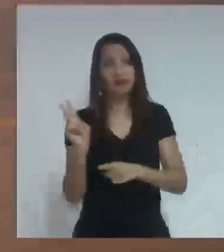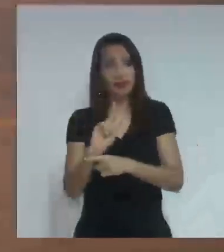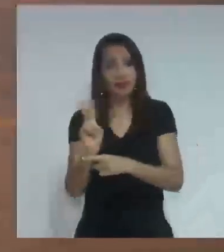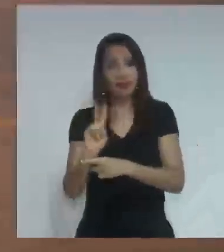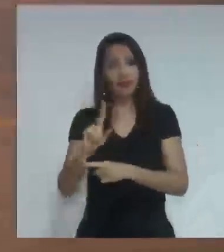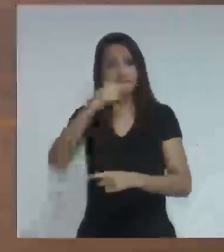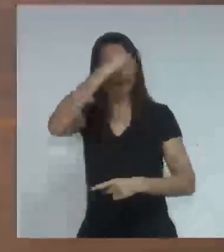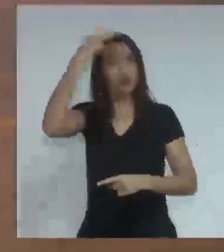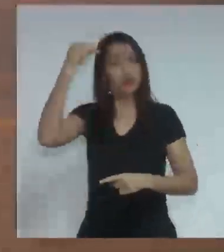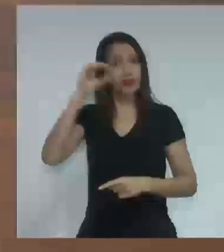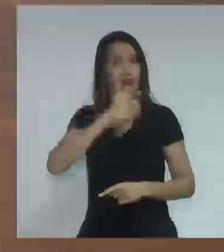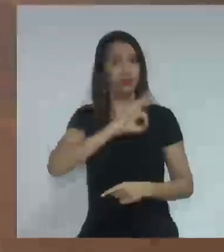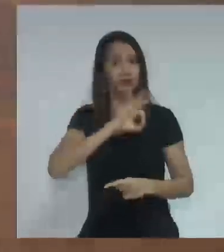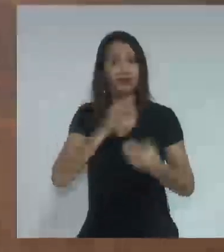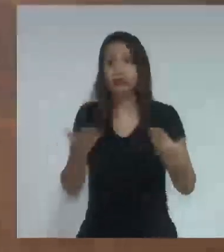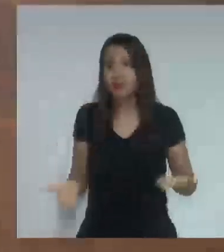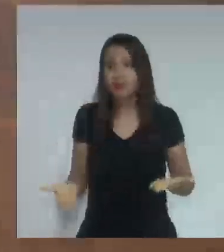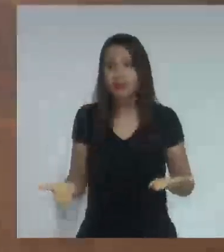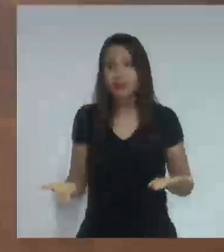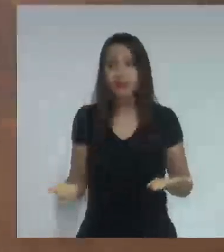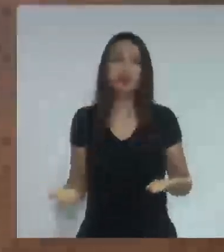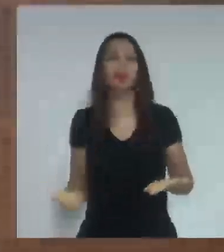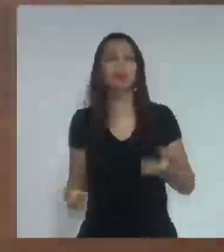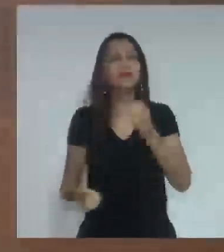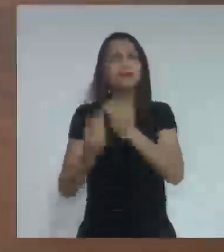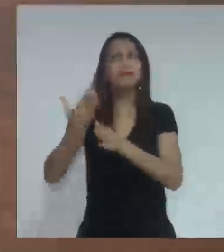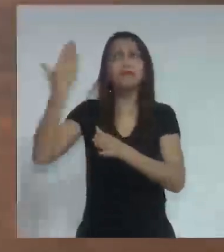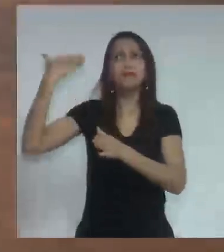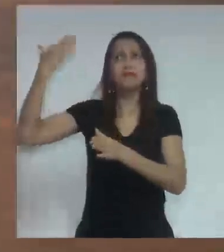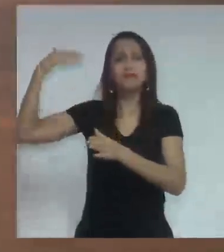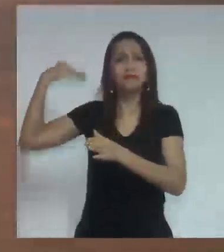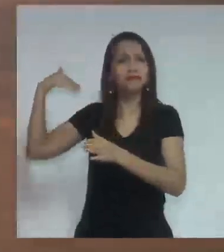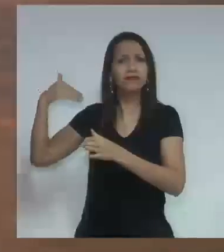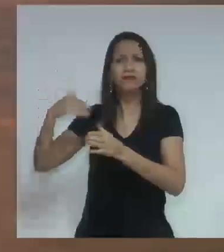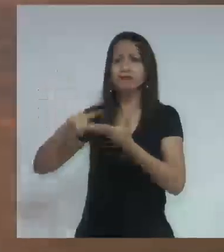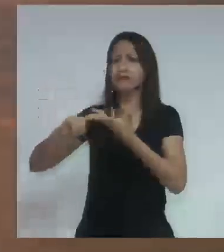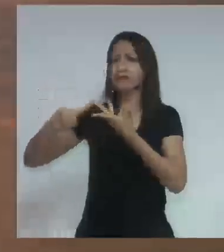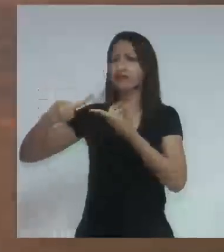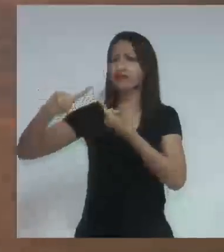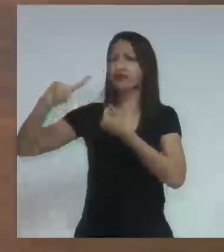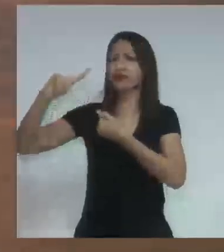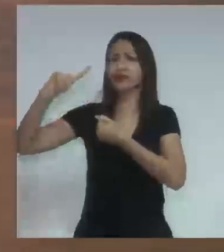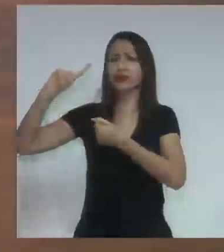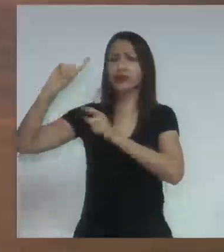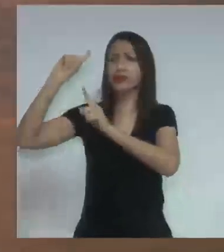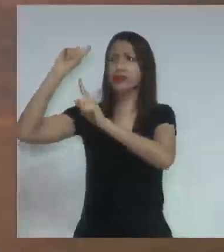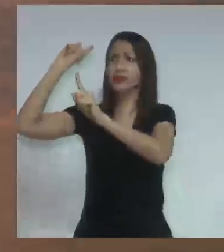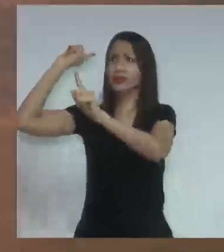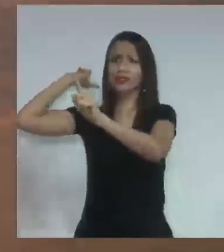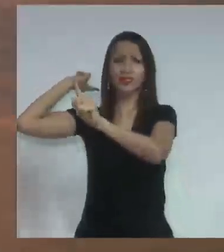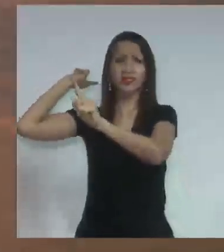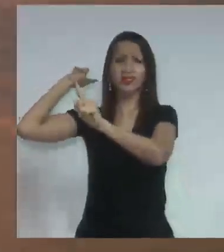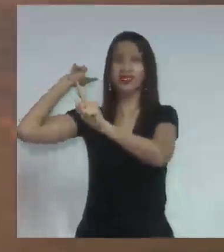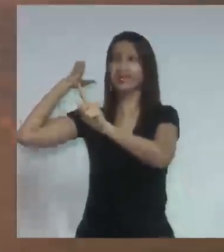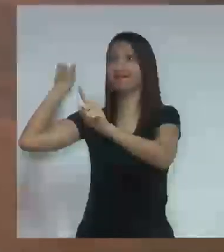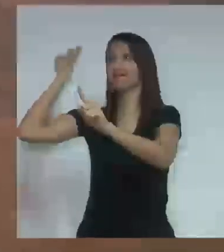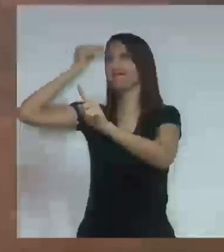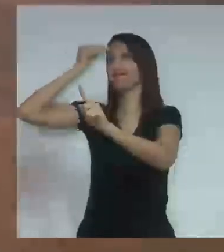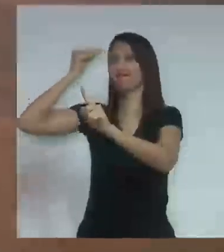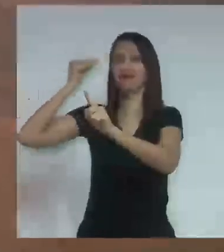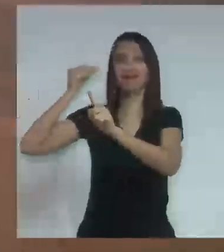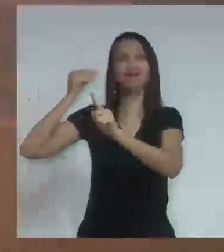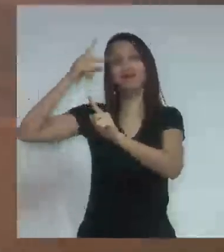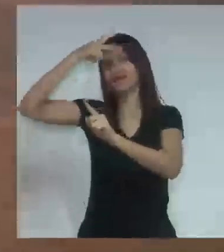aconteceu. No caso da guarda, aconteceu em N casos. Mas eu não quero me ater nas coisas do executivo, porque cada